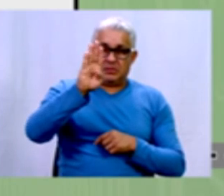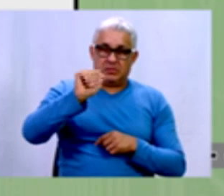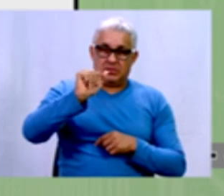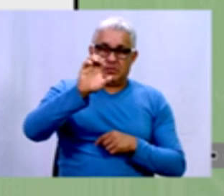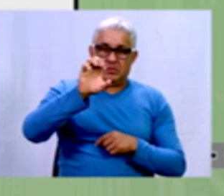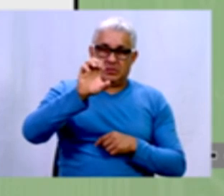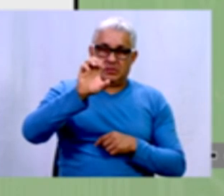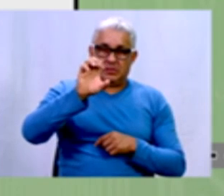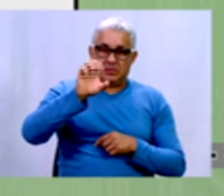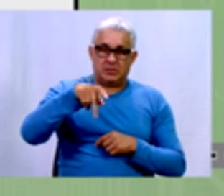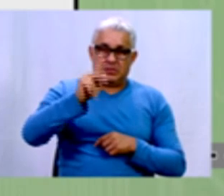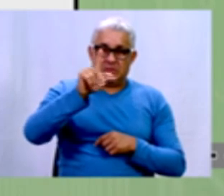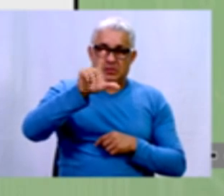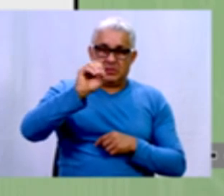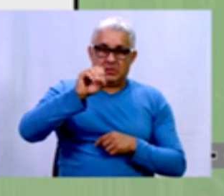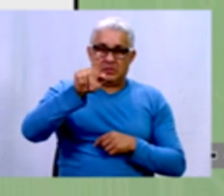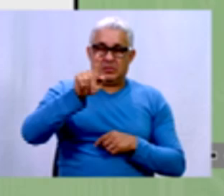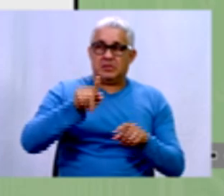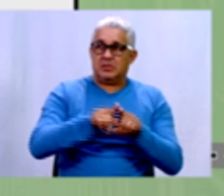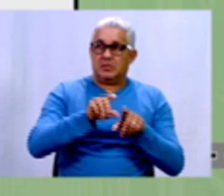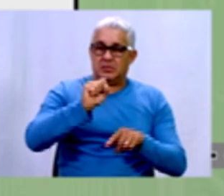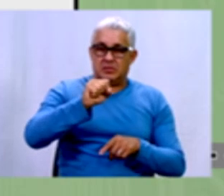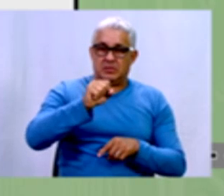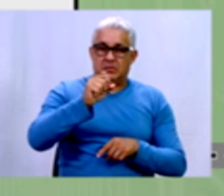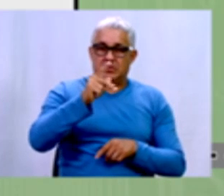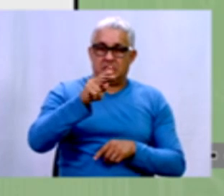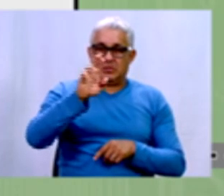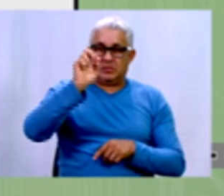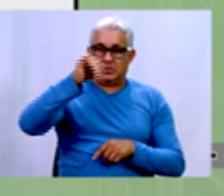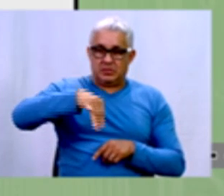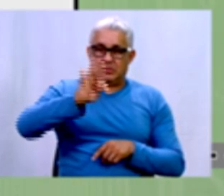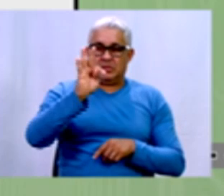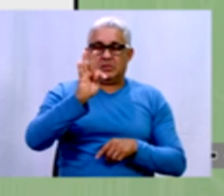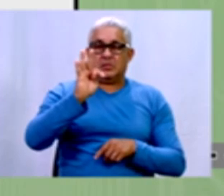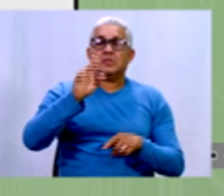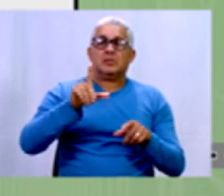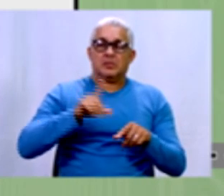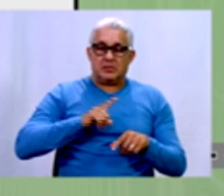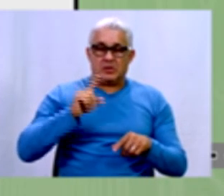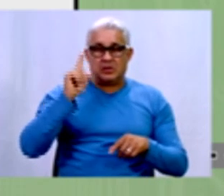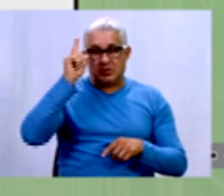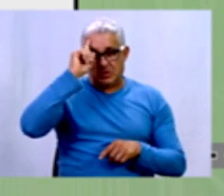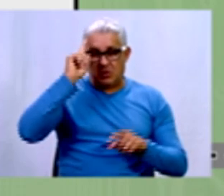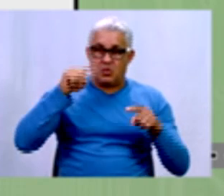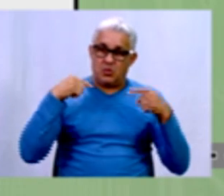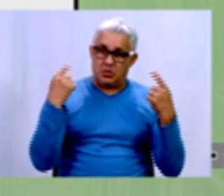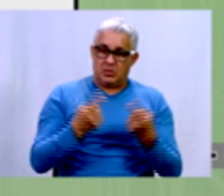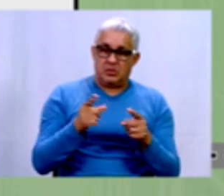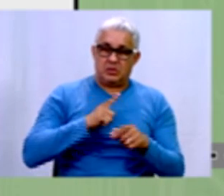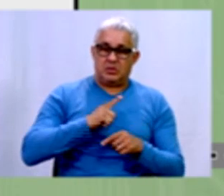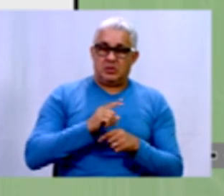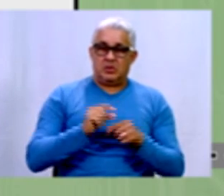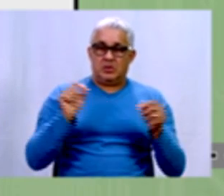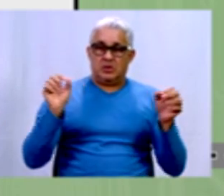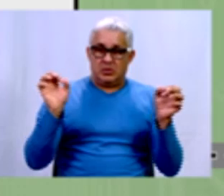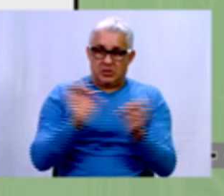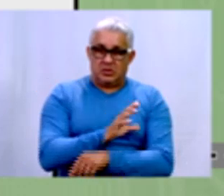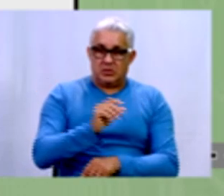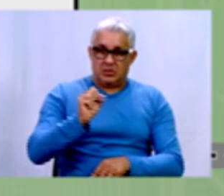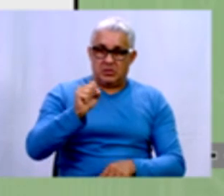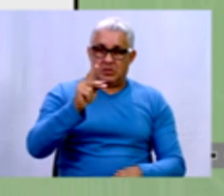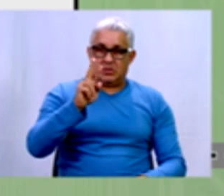planejamento do sprint, o Sprint Backlog, a reuniãozinha diária, a execução do